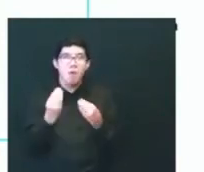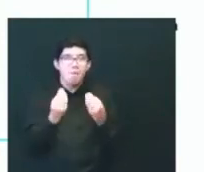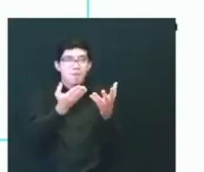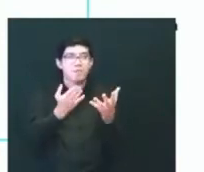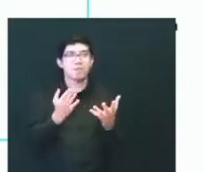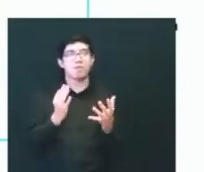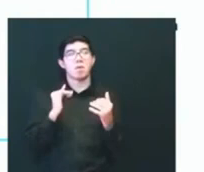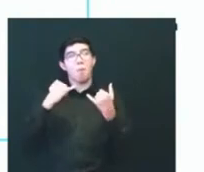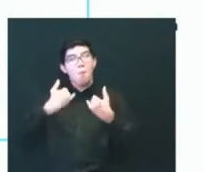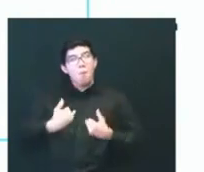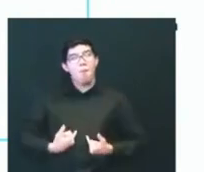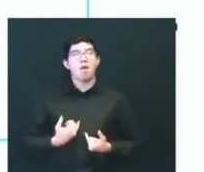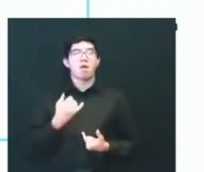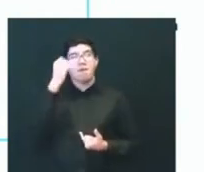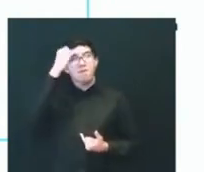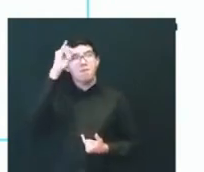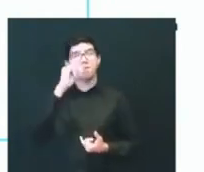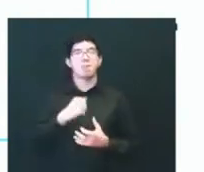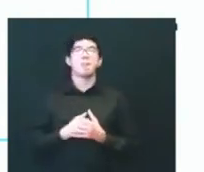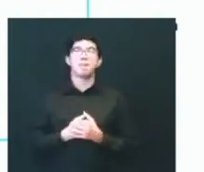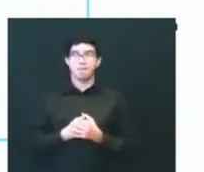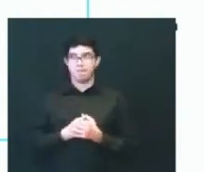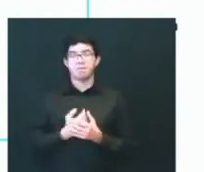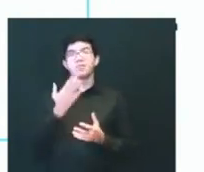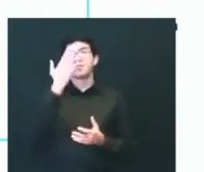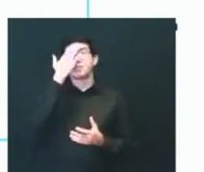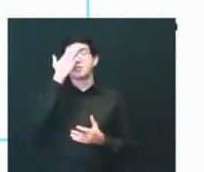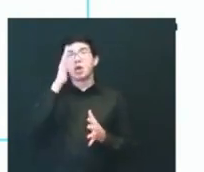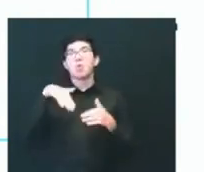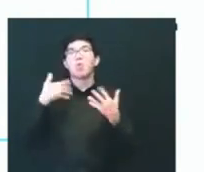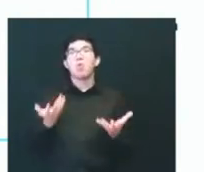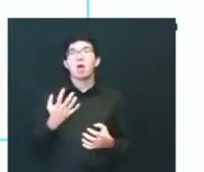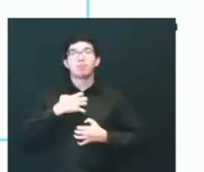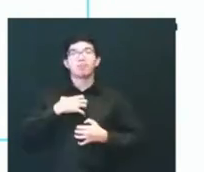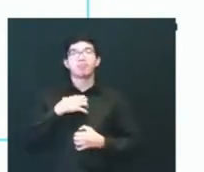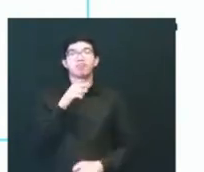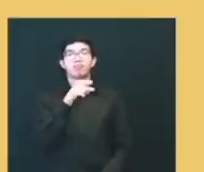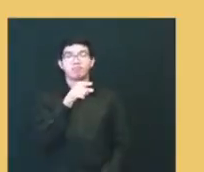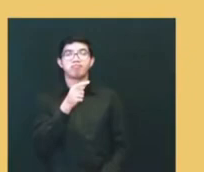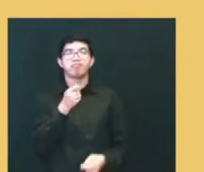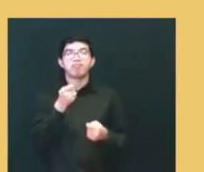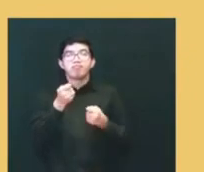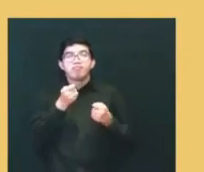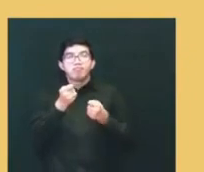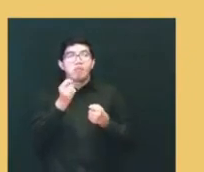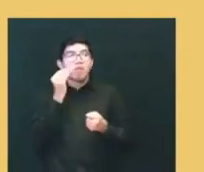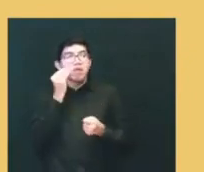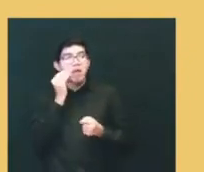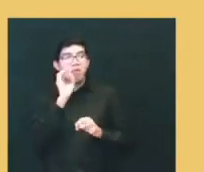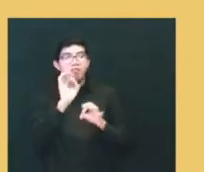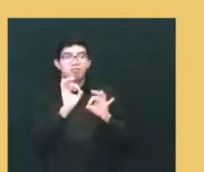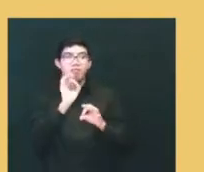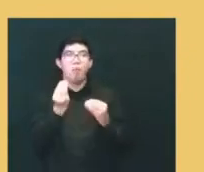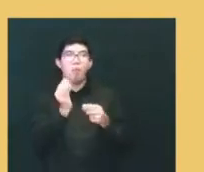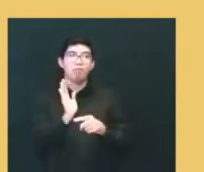de início. Então, é entender quais são os sintomas para tentar controlar.